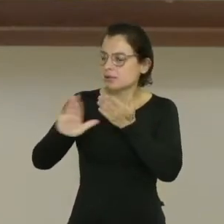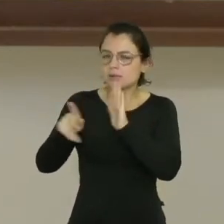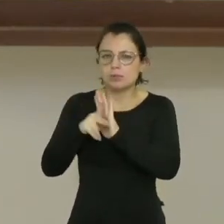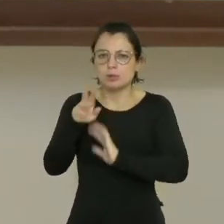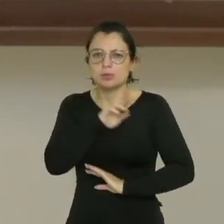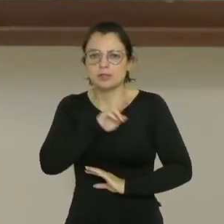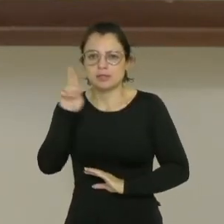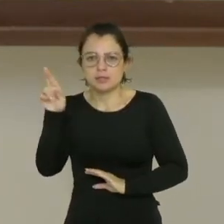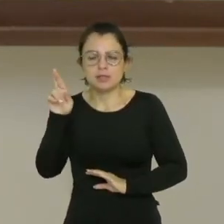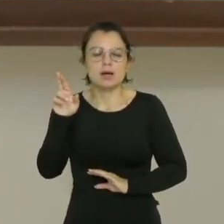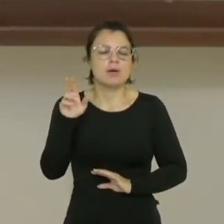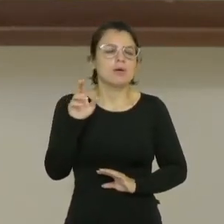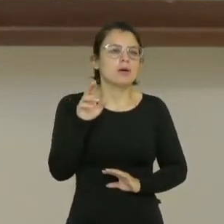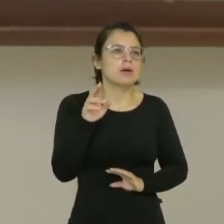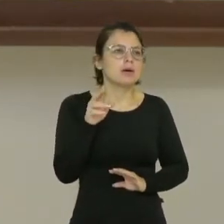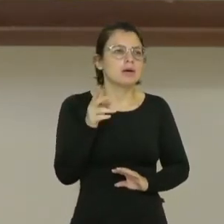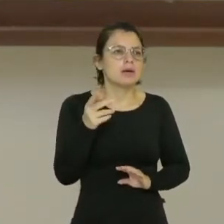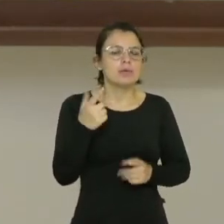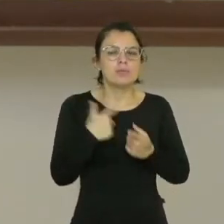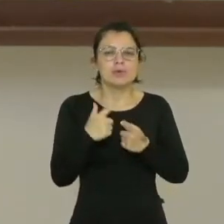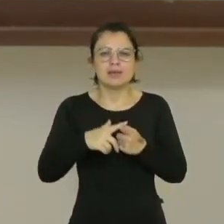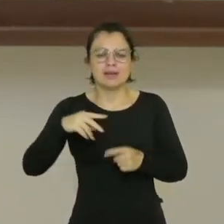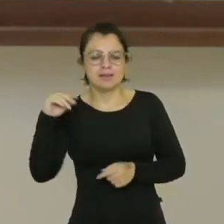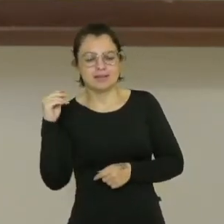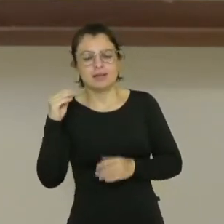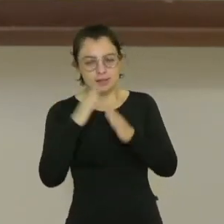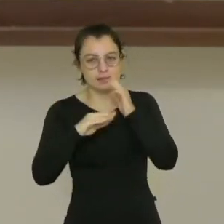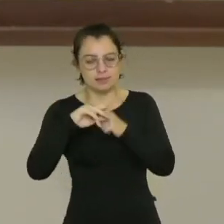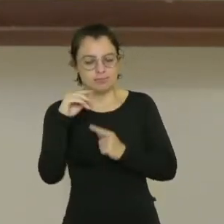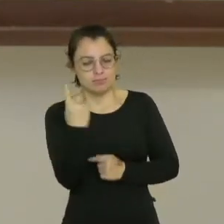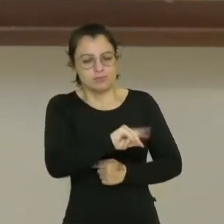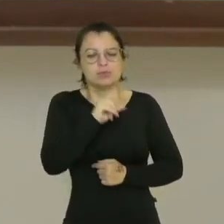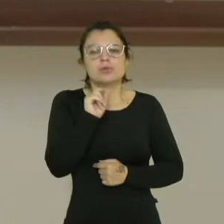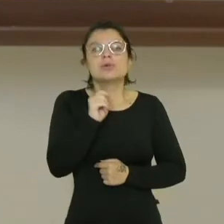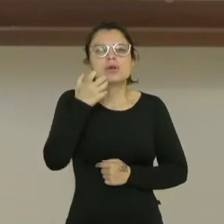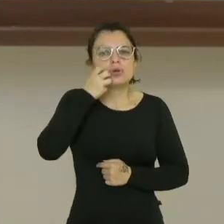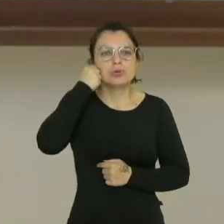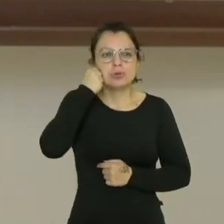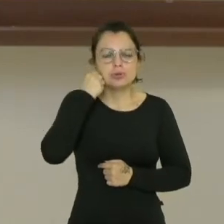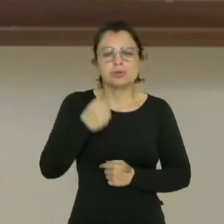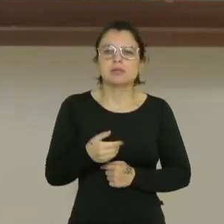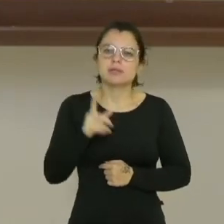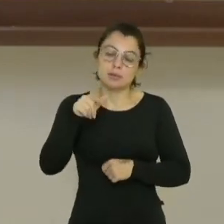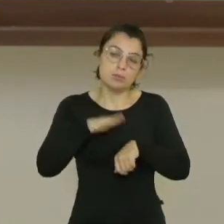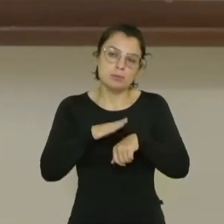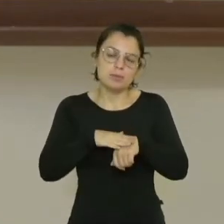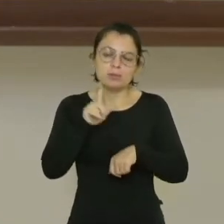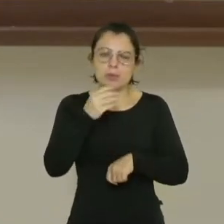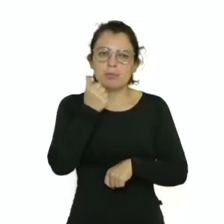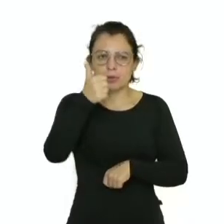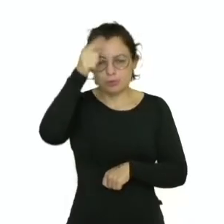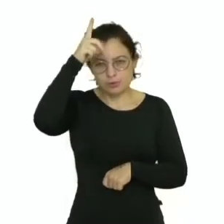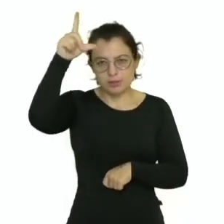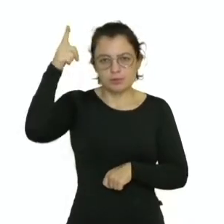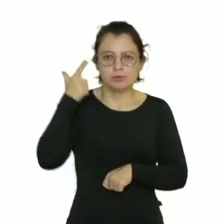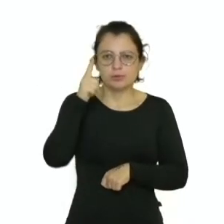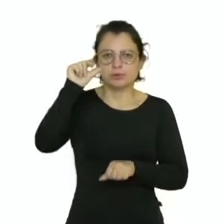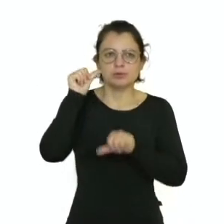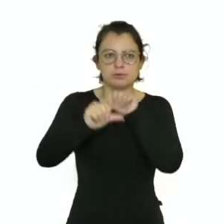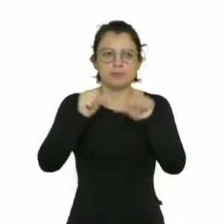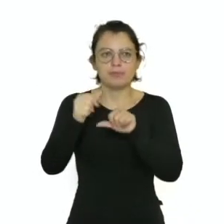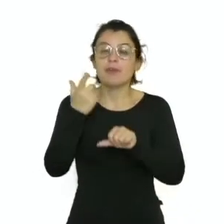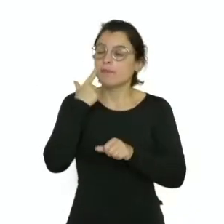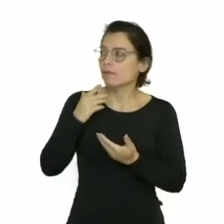da igreja. Por quê? Porque a igreja condenava o lucro e a usura, tá? Então o momento foi propício. Veja, o